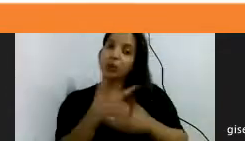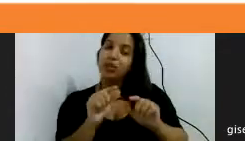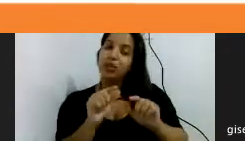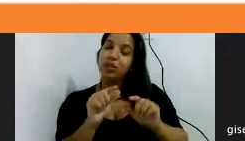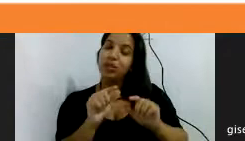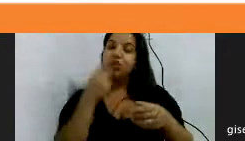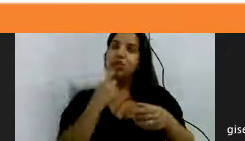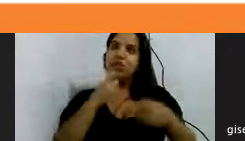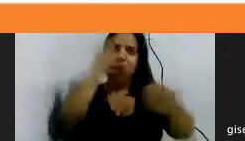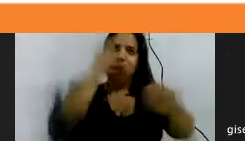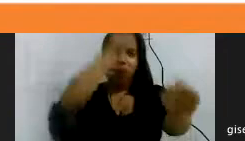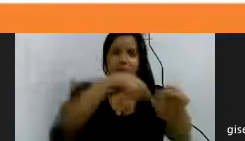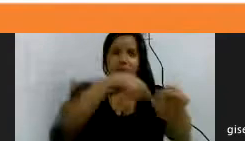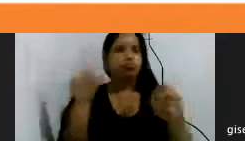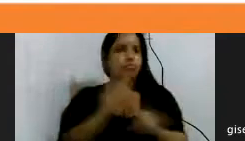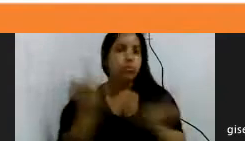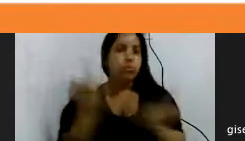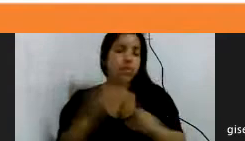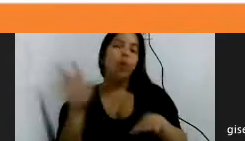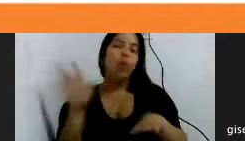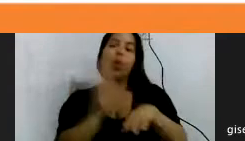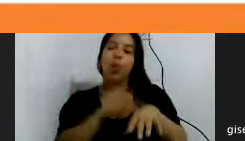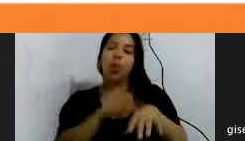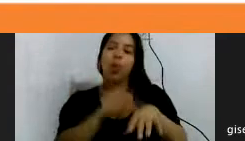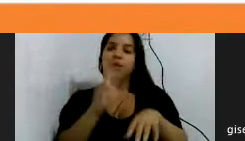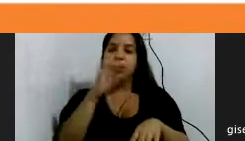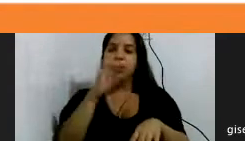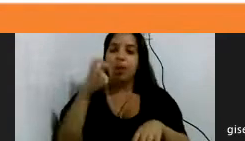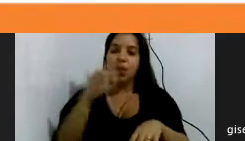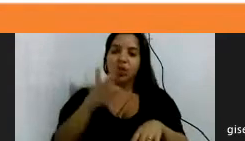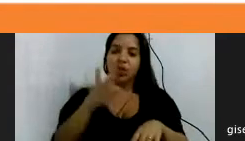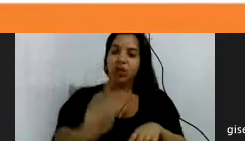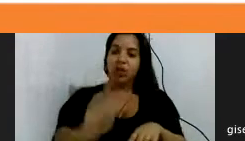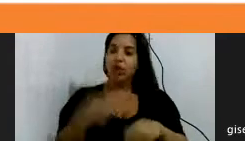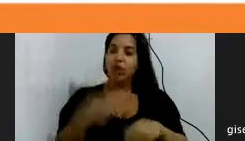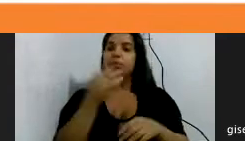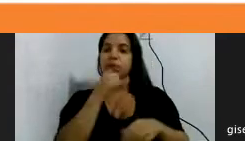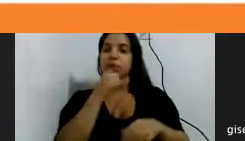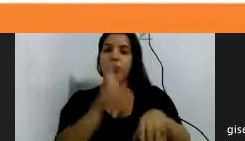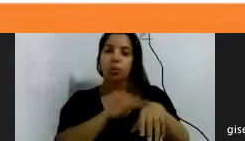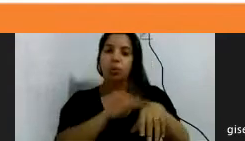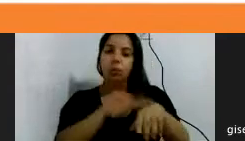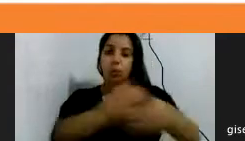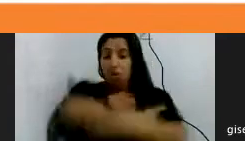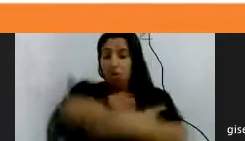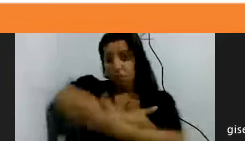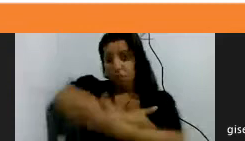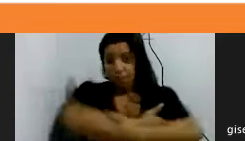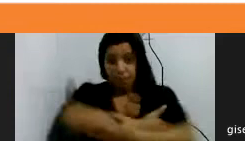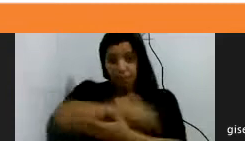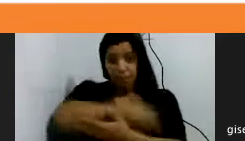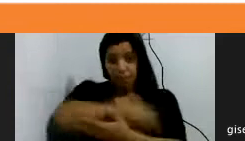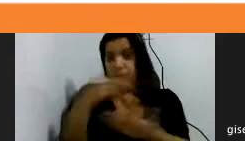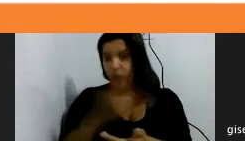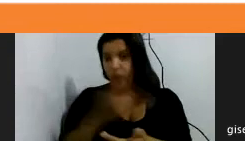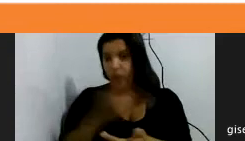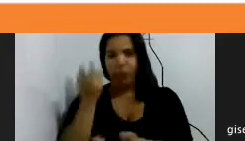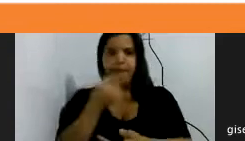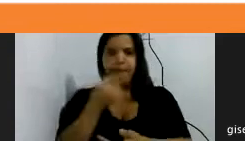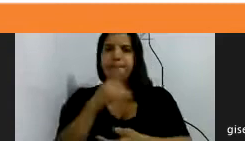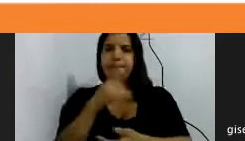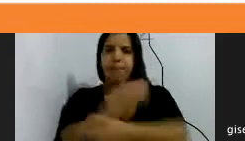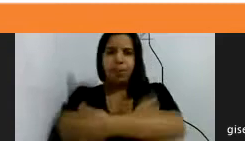transfusional? Não, em doenças hemolíticas também, como, por exemplo, a doença hemolítica do recém-nascido. Então, é aquele bebezinho